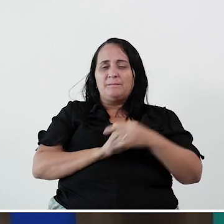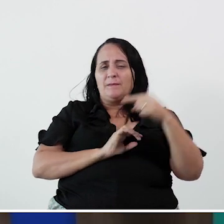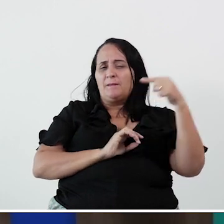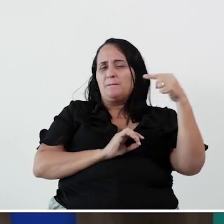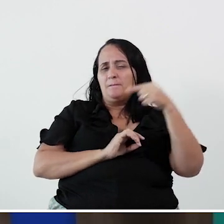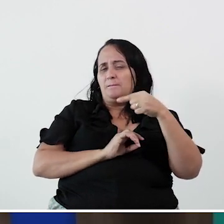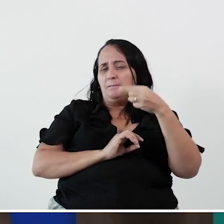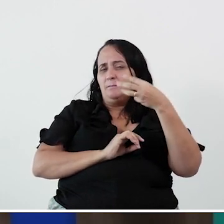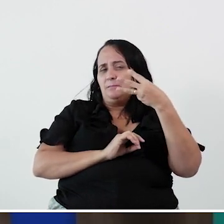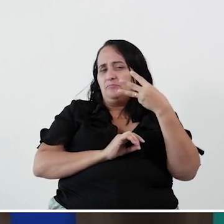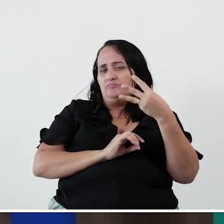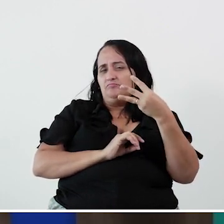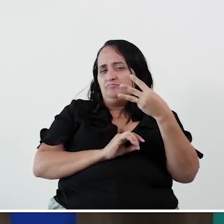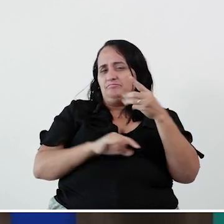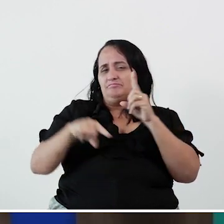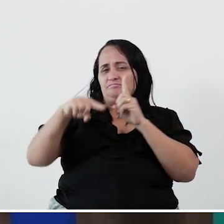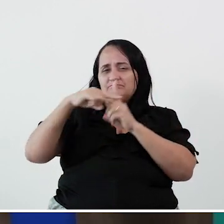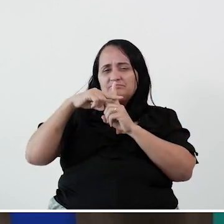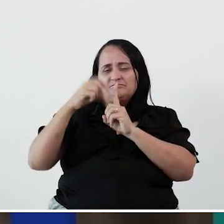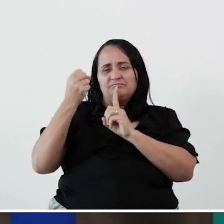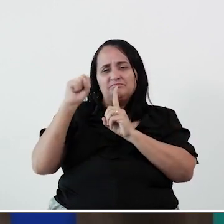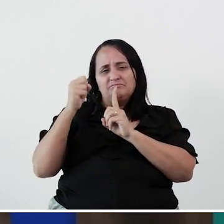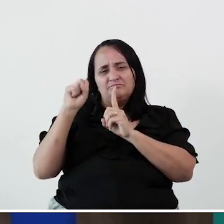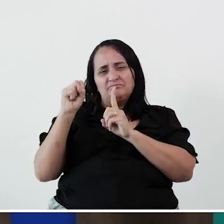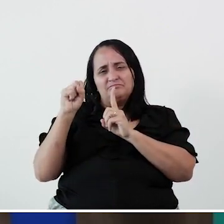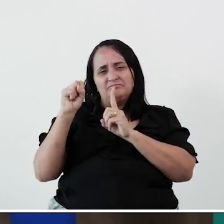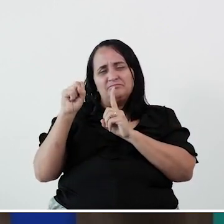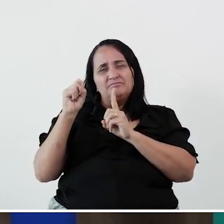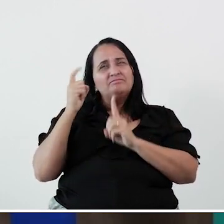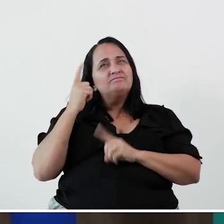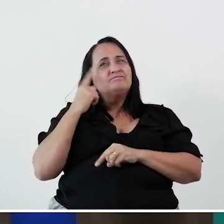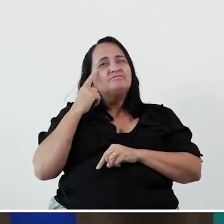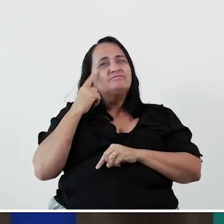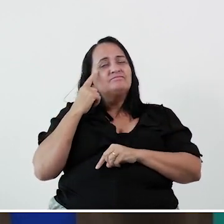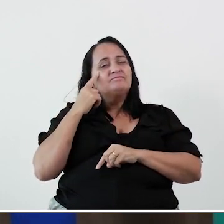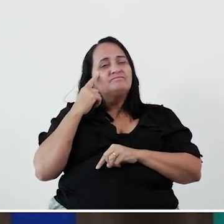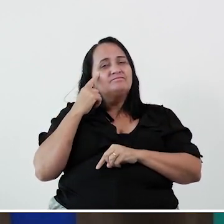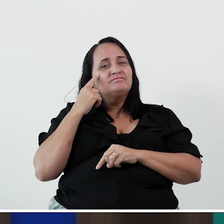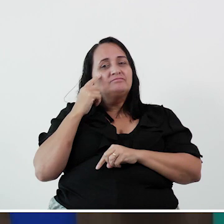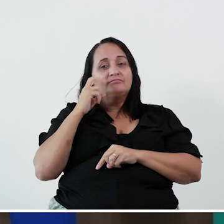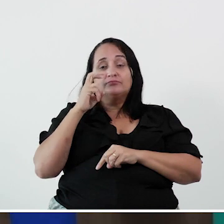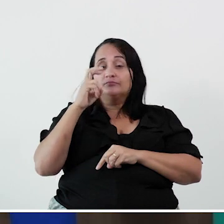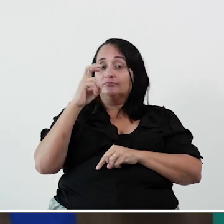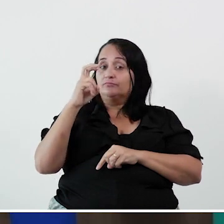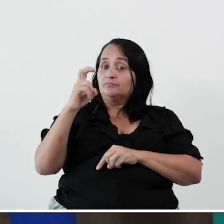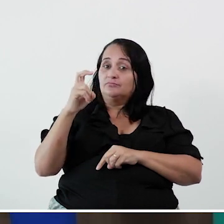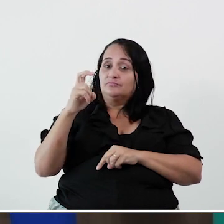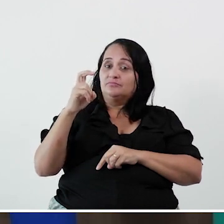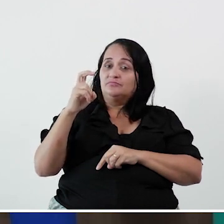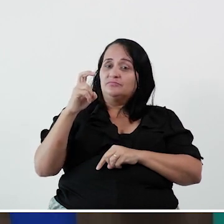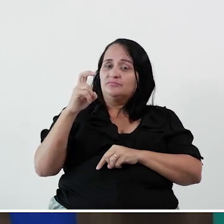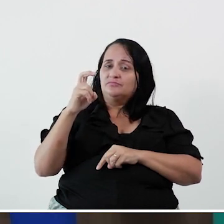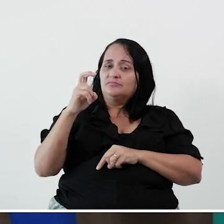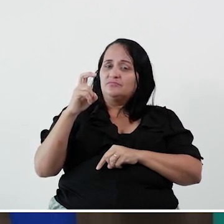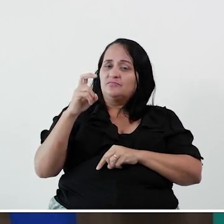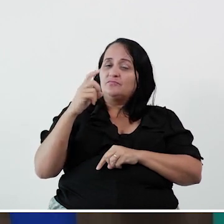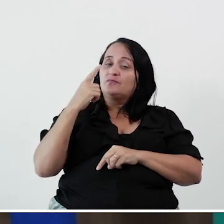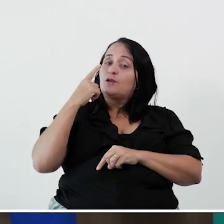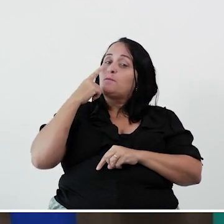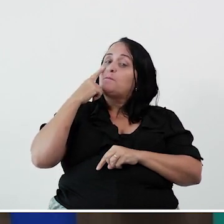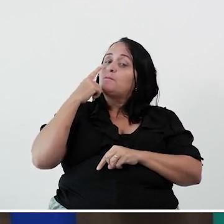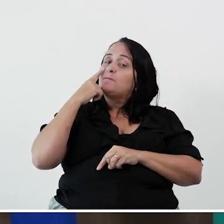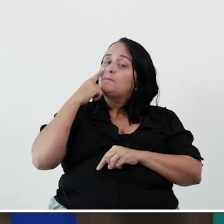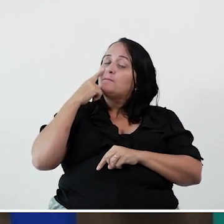Menos 3 mais 8. Menos 3 mais 8 dá 5. Mas observe que antes